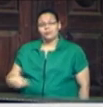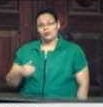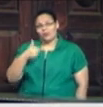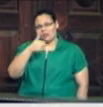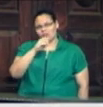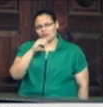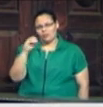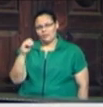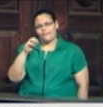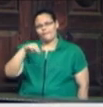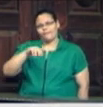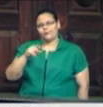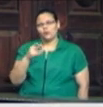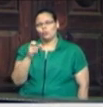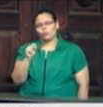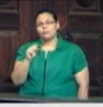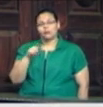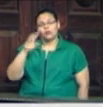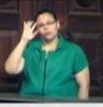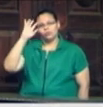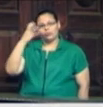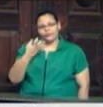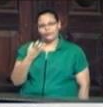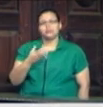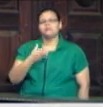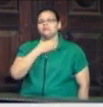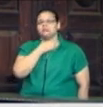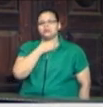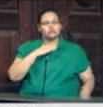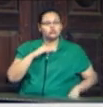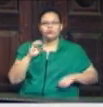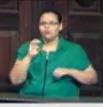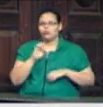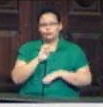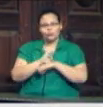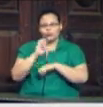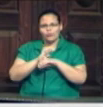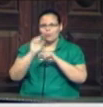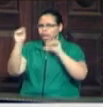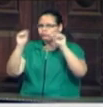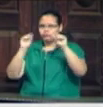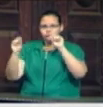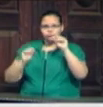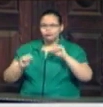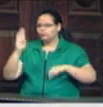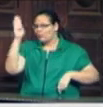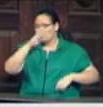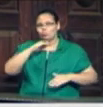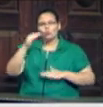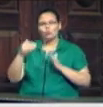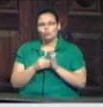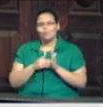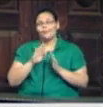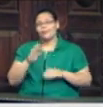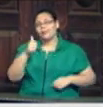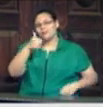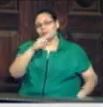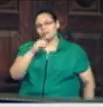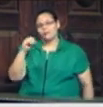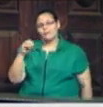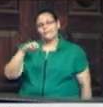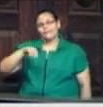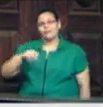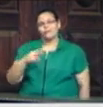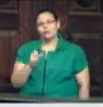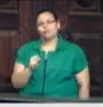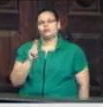suficientes para resolver a crise de todos os estados brasileiros. Não, mas esses 100 bilhões vão